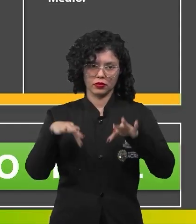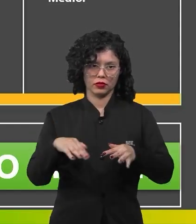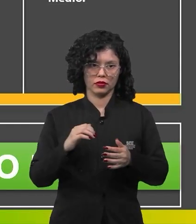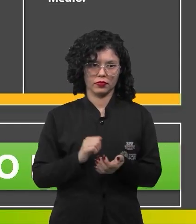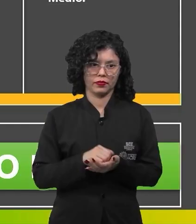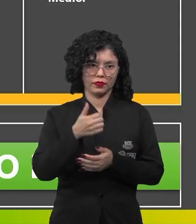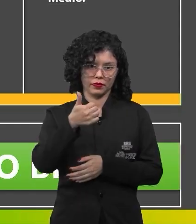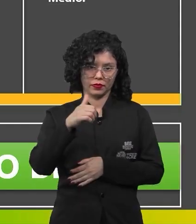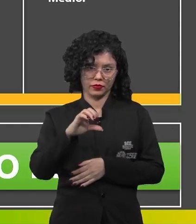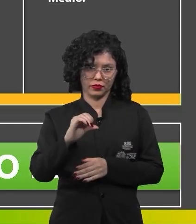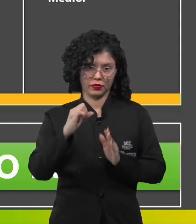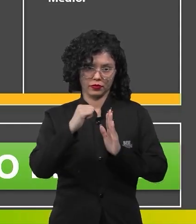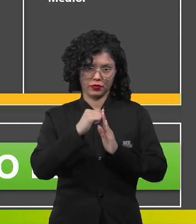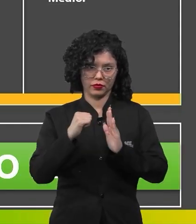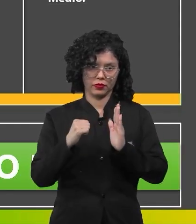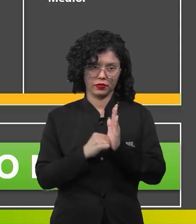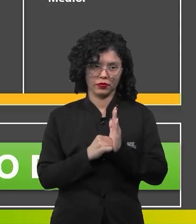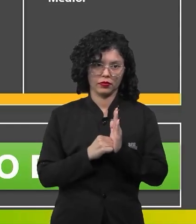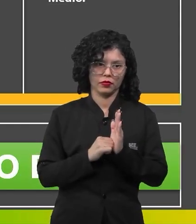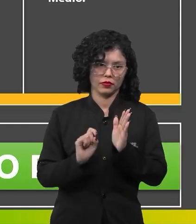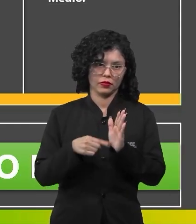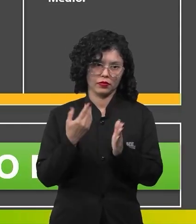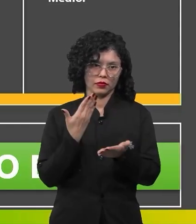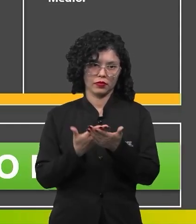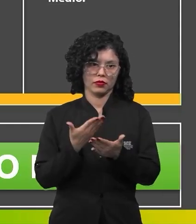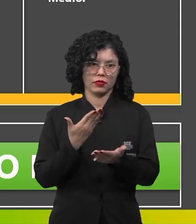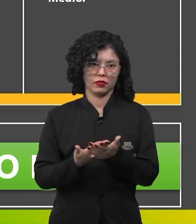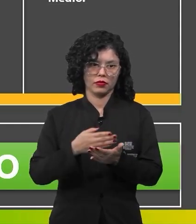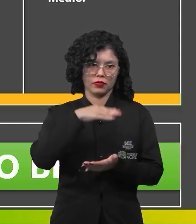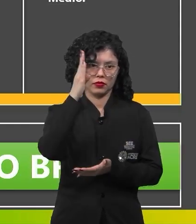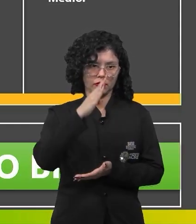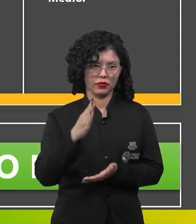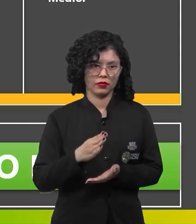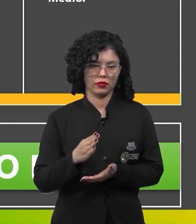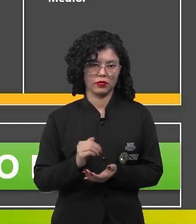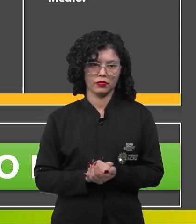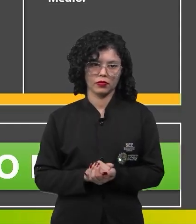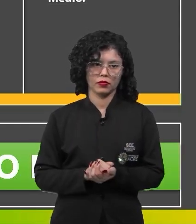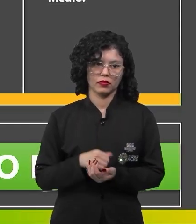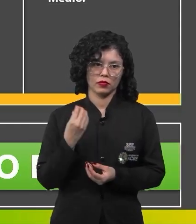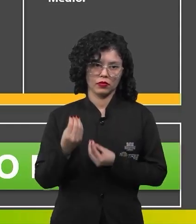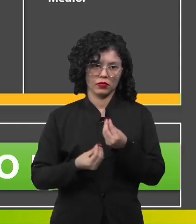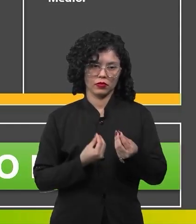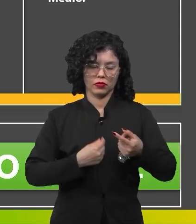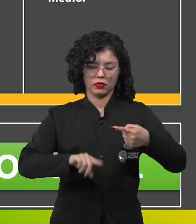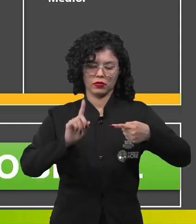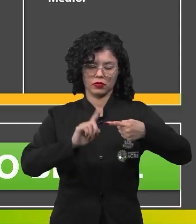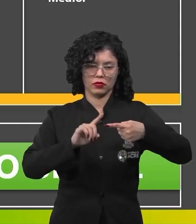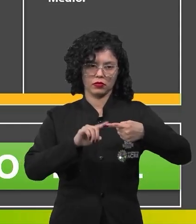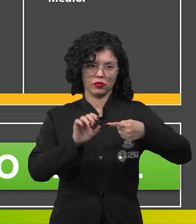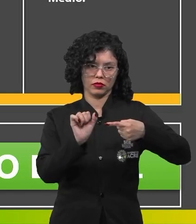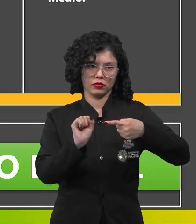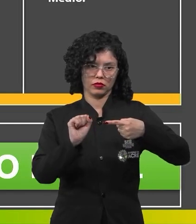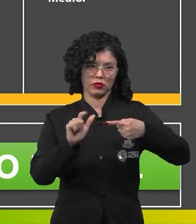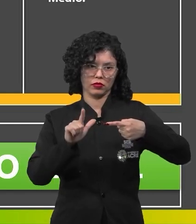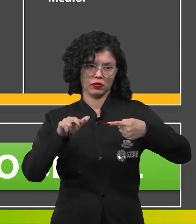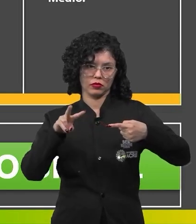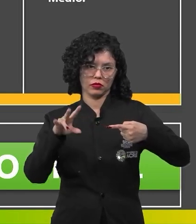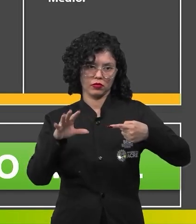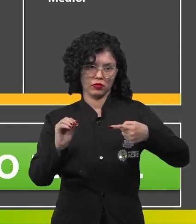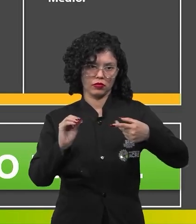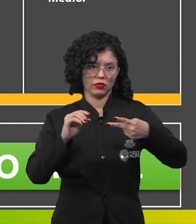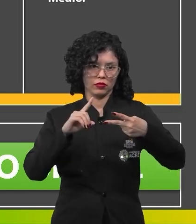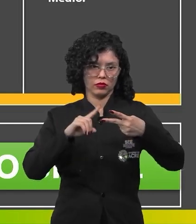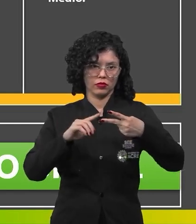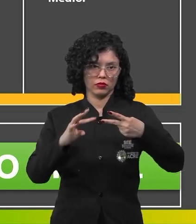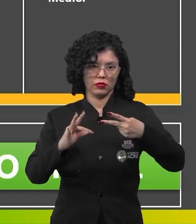século XIX? Primeiros estudos sociais no Brasil por intelectuais como Silvio